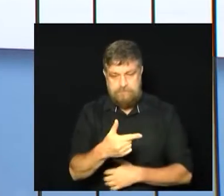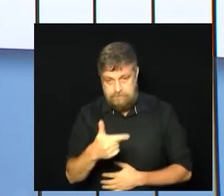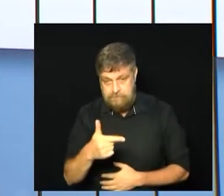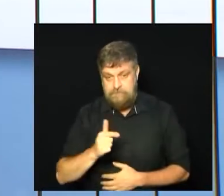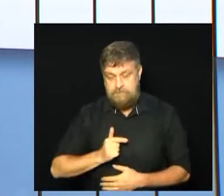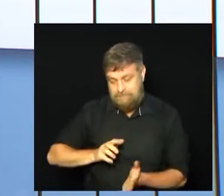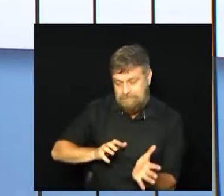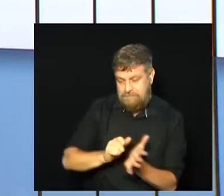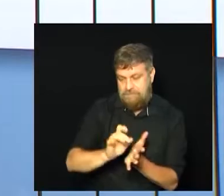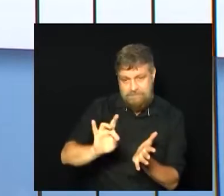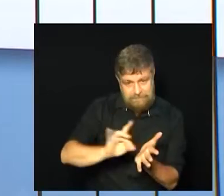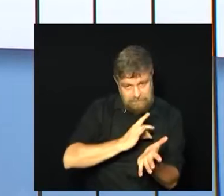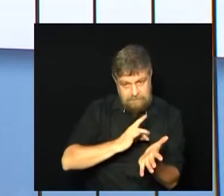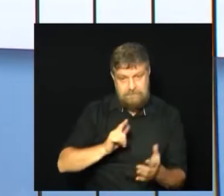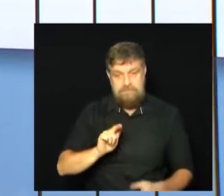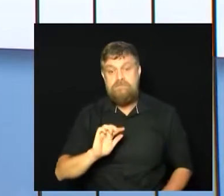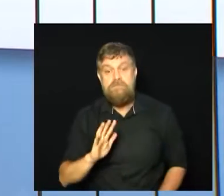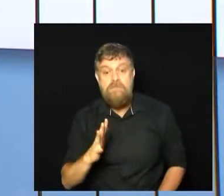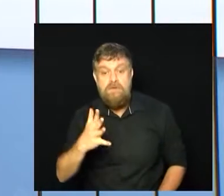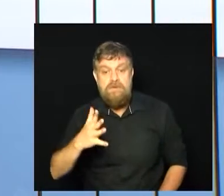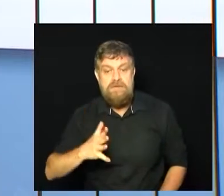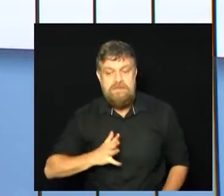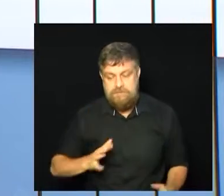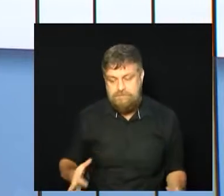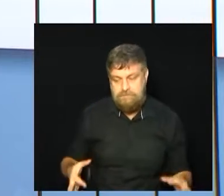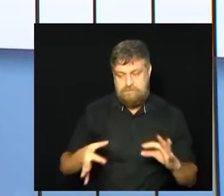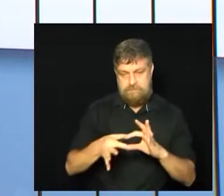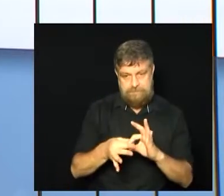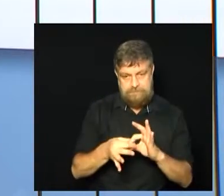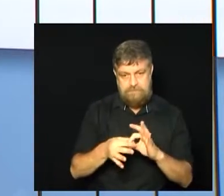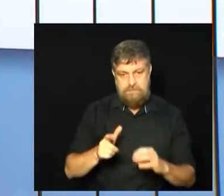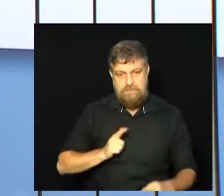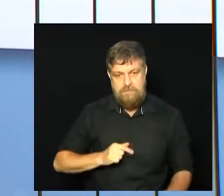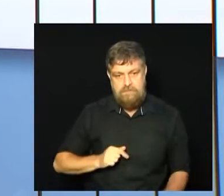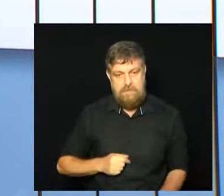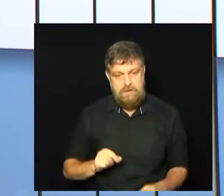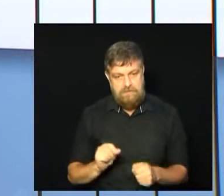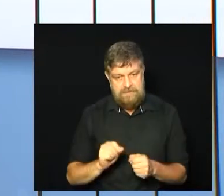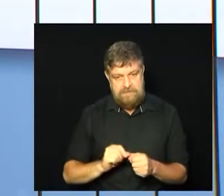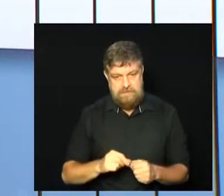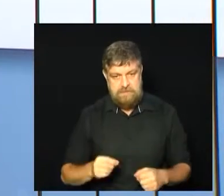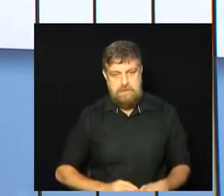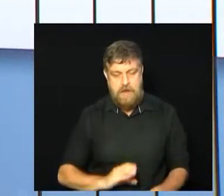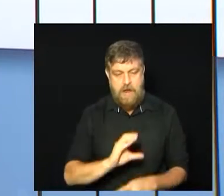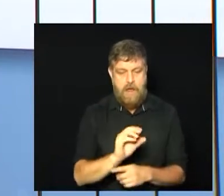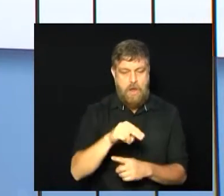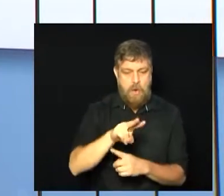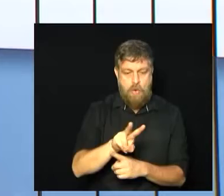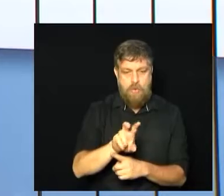as inscrições vão ser feitas em conjuntos com a operacionalização da Conveste, ou